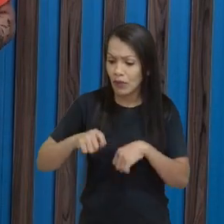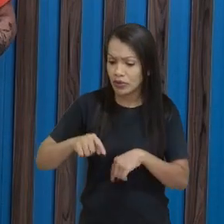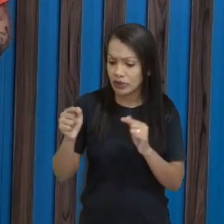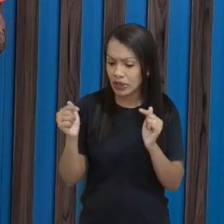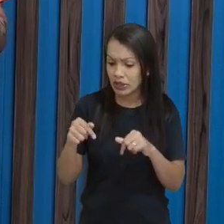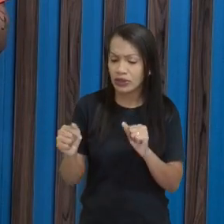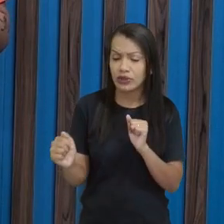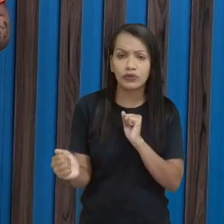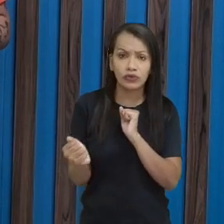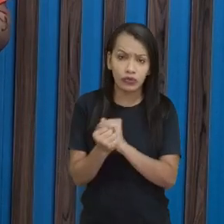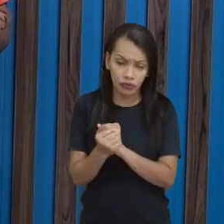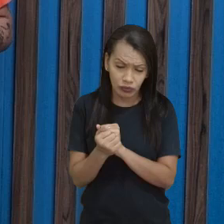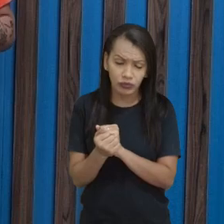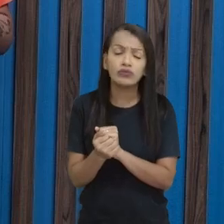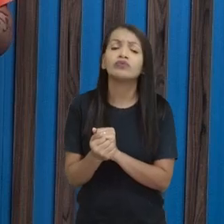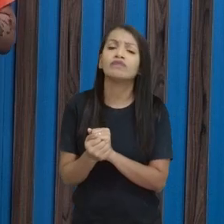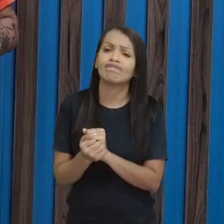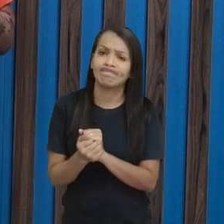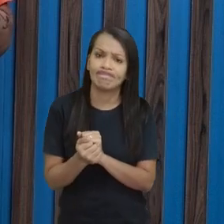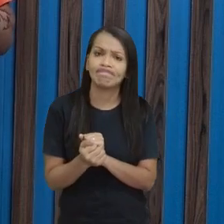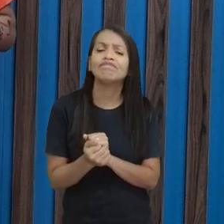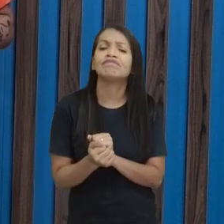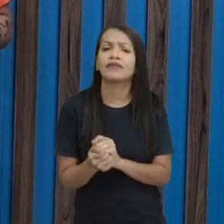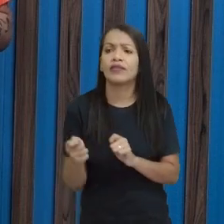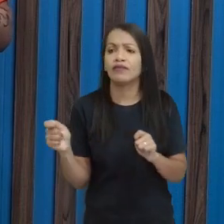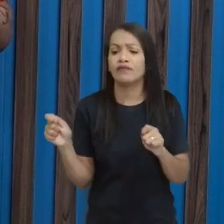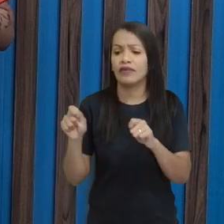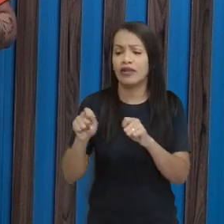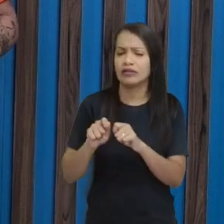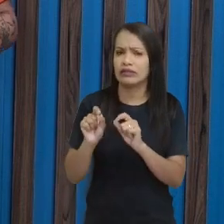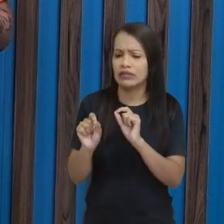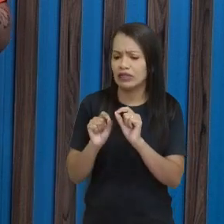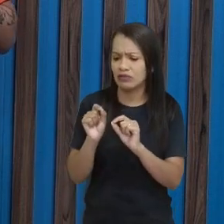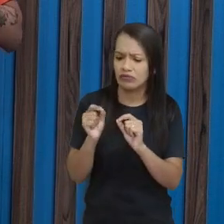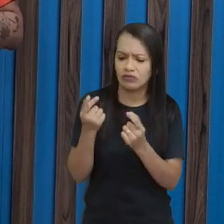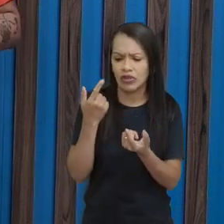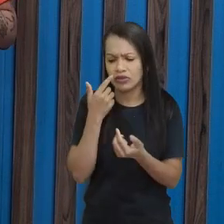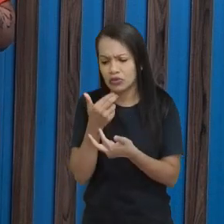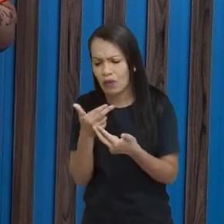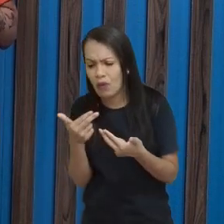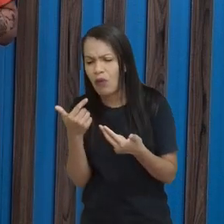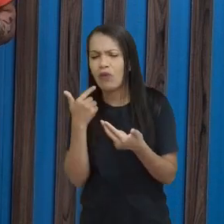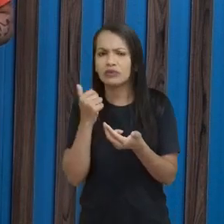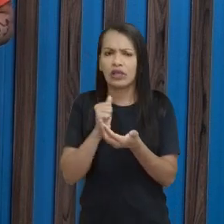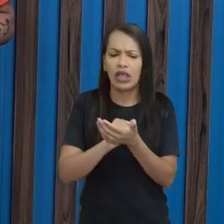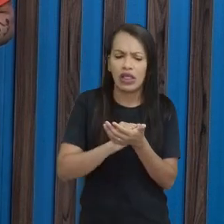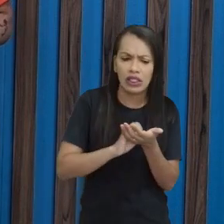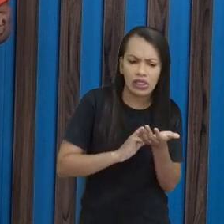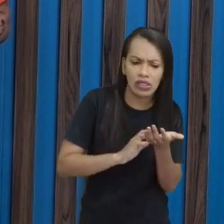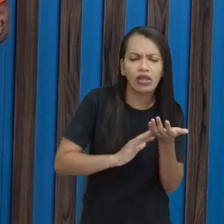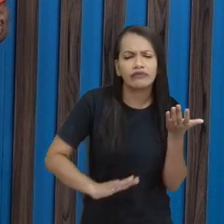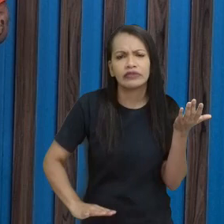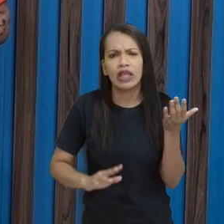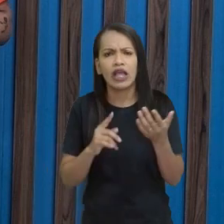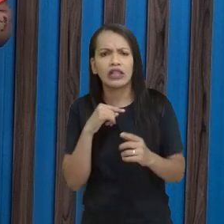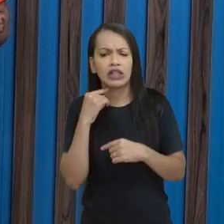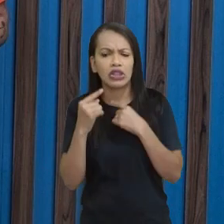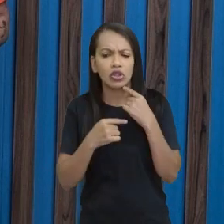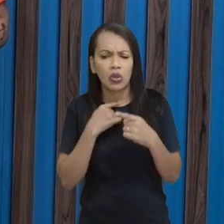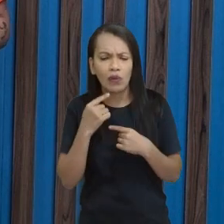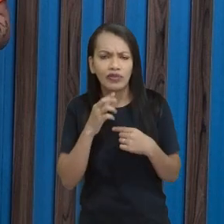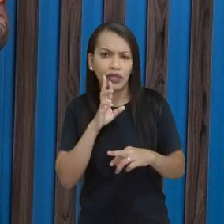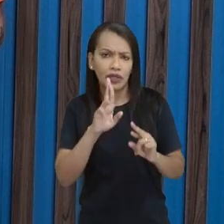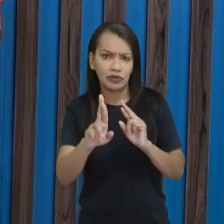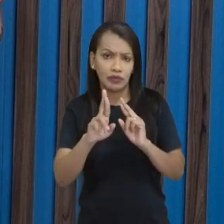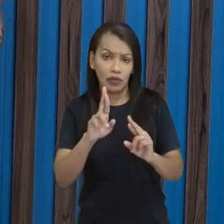junto, e trabalhando essas dúvidas, falando aqui os comentários de vocês sobre a aula,